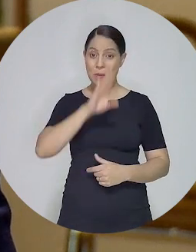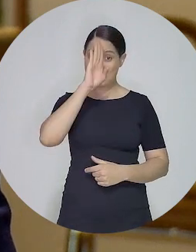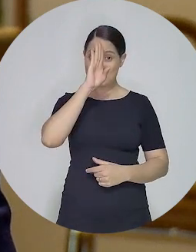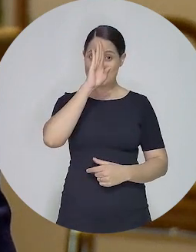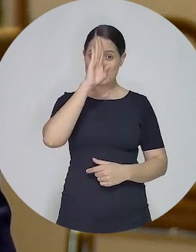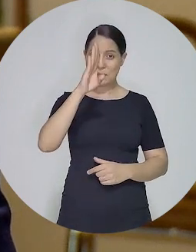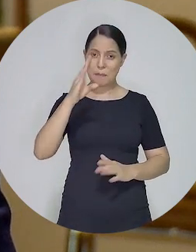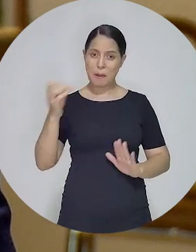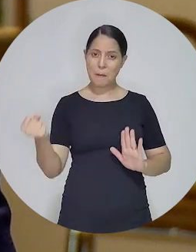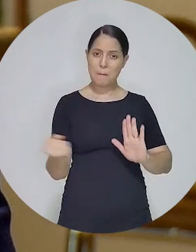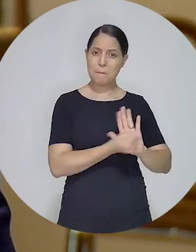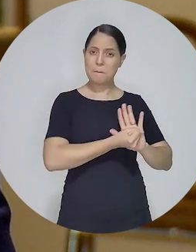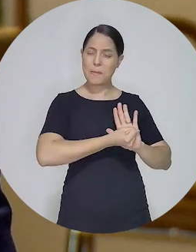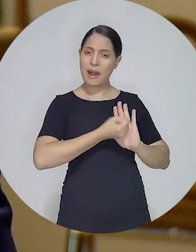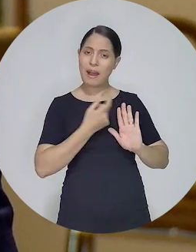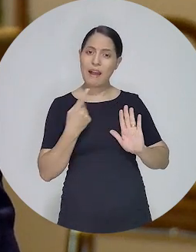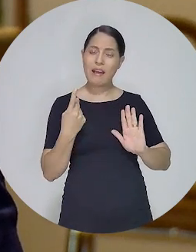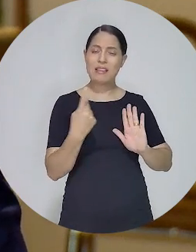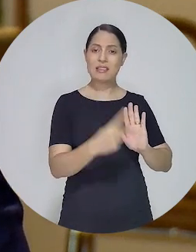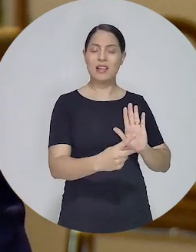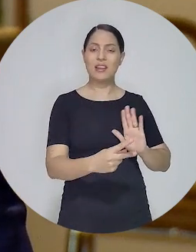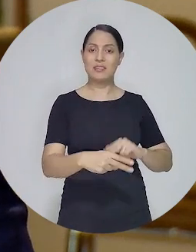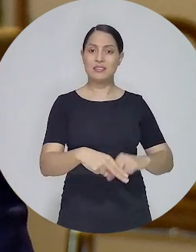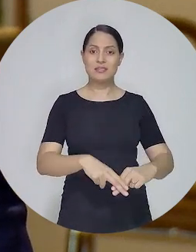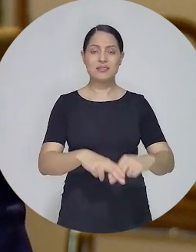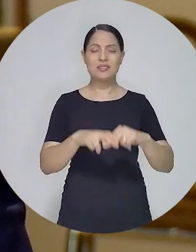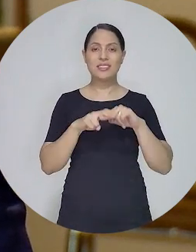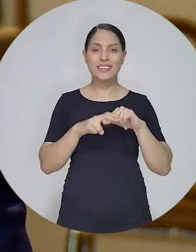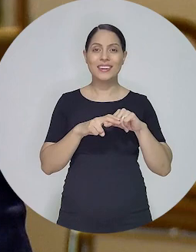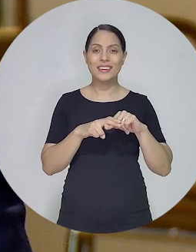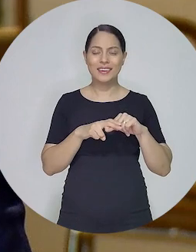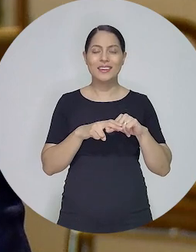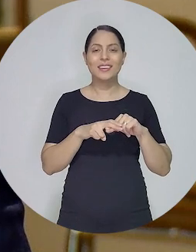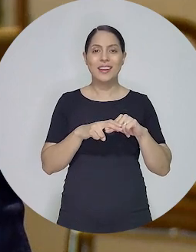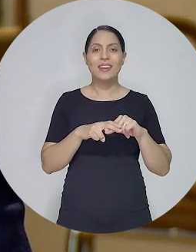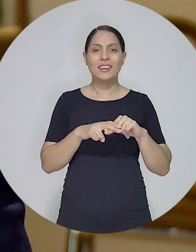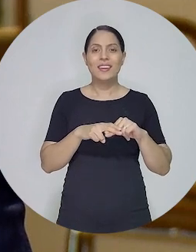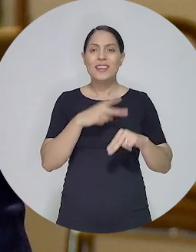maior legado dele realmente, que ele nos deixa,